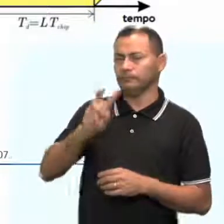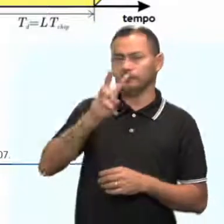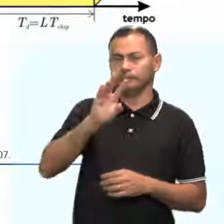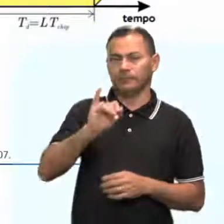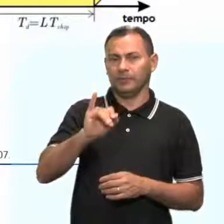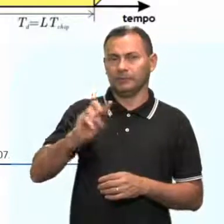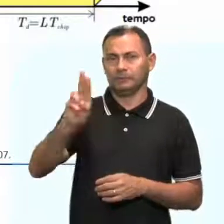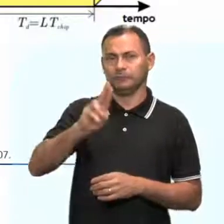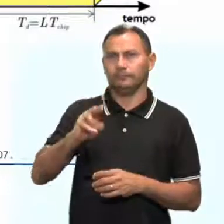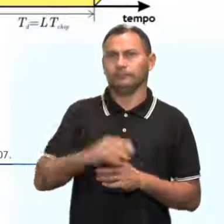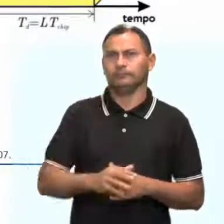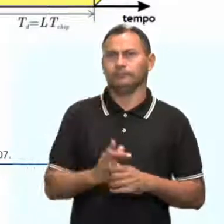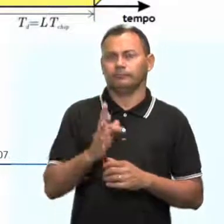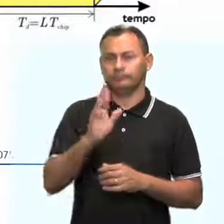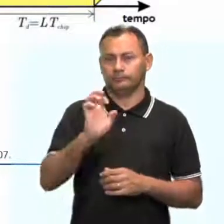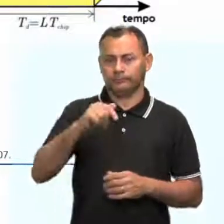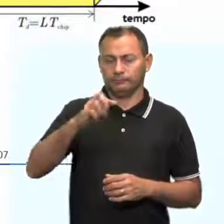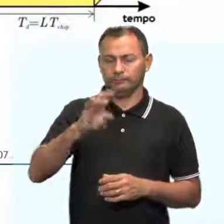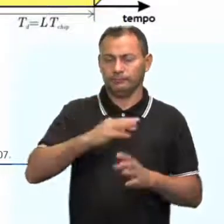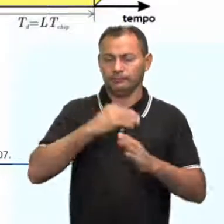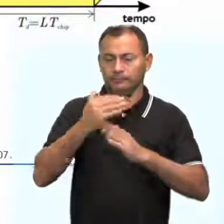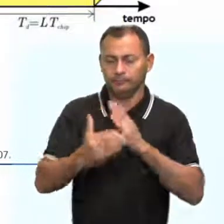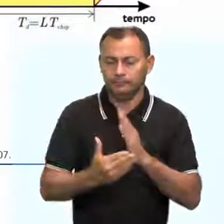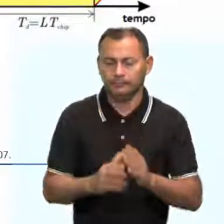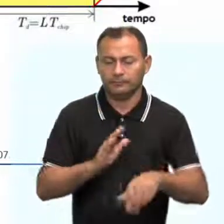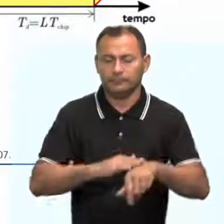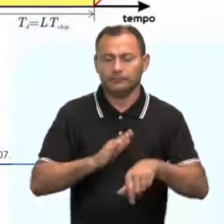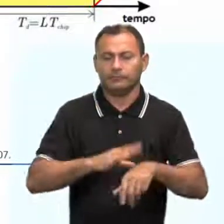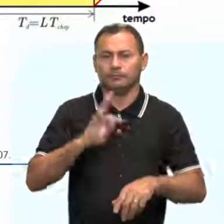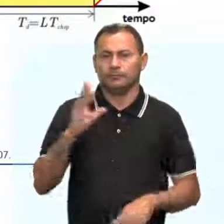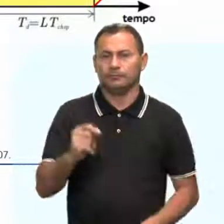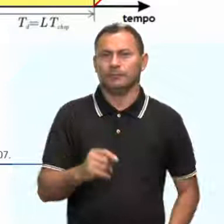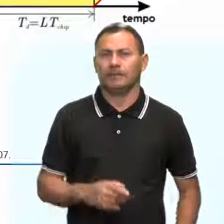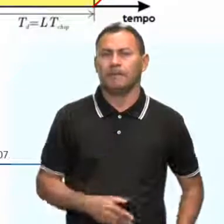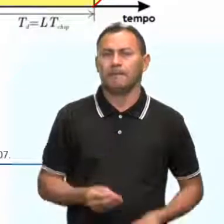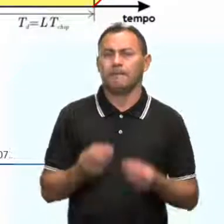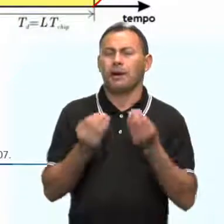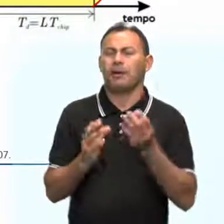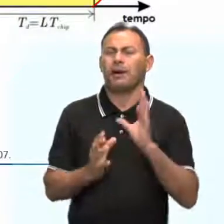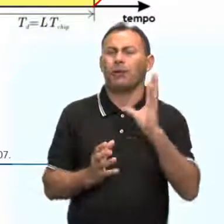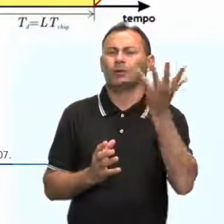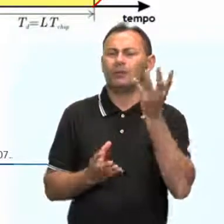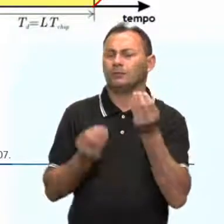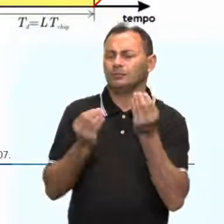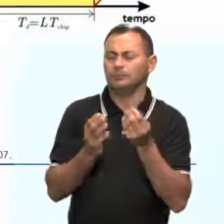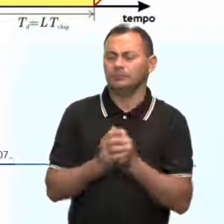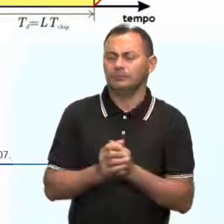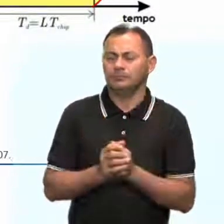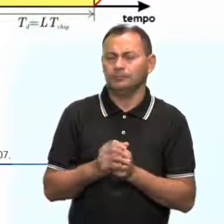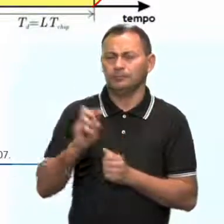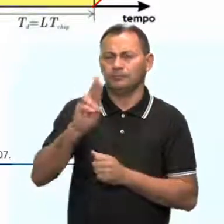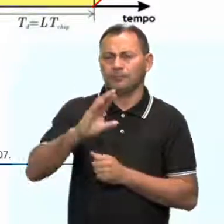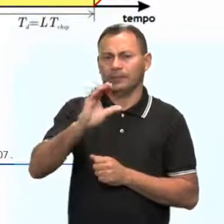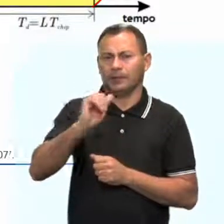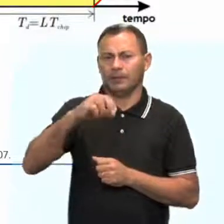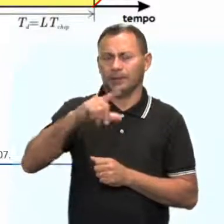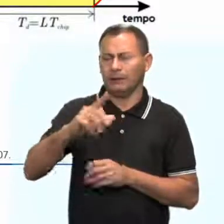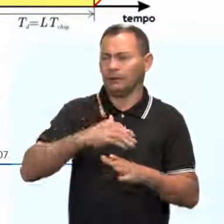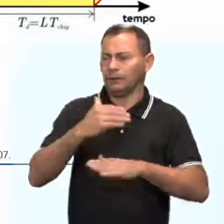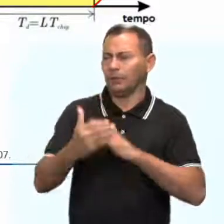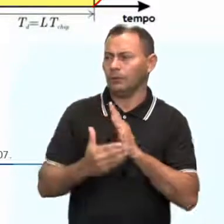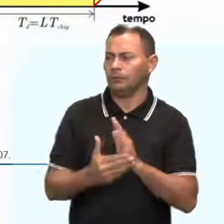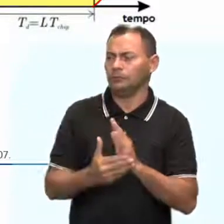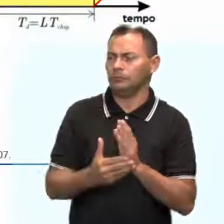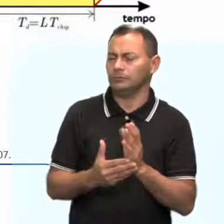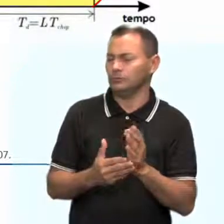utilizar a frequência toda e o tempo todo. Mas como que isso acontece? Como que ele pode utilizar o canal todo,